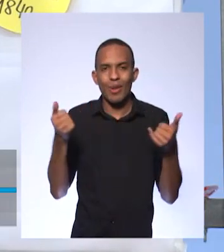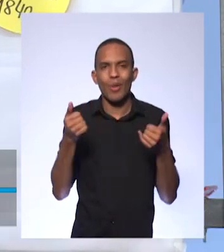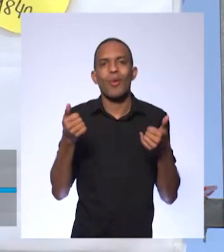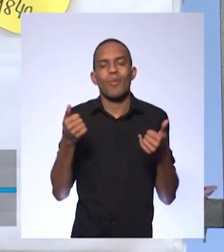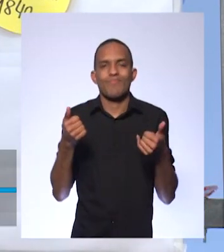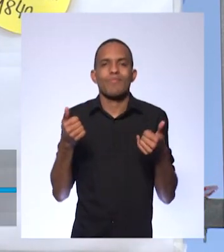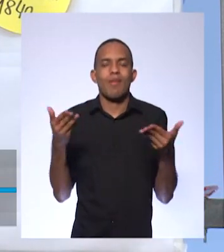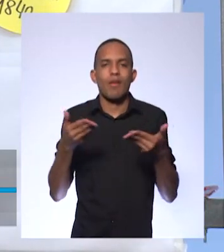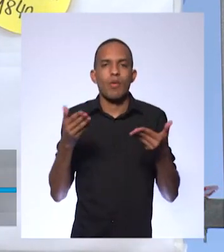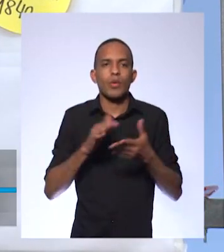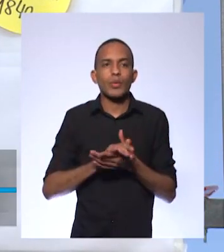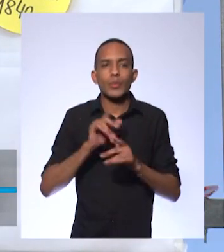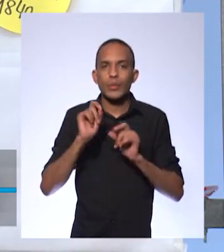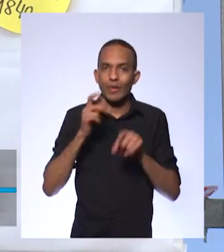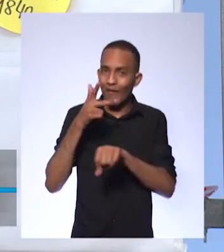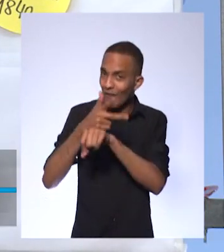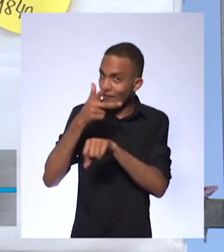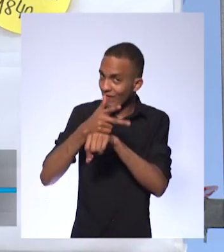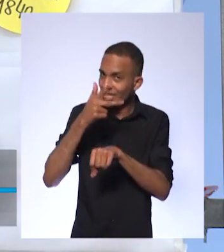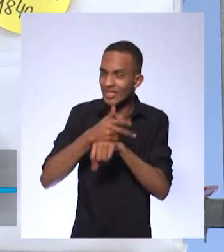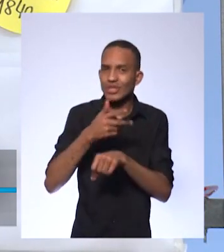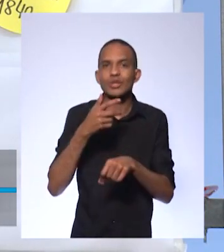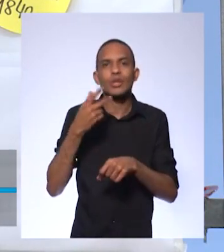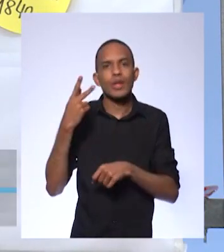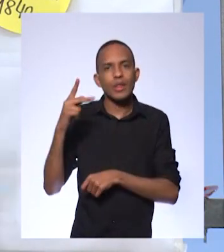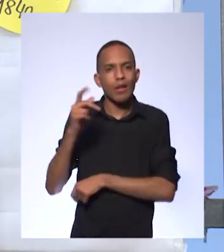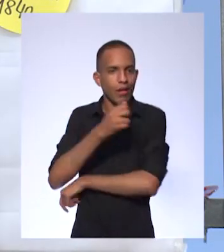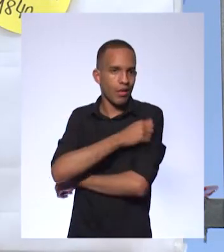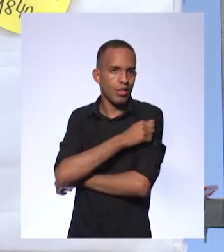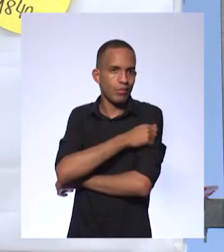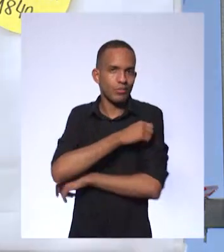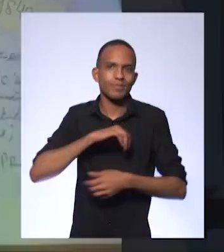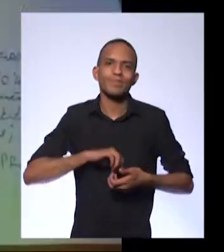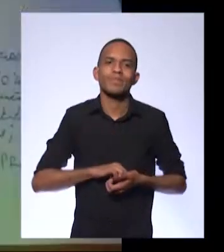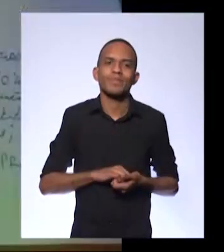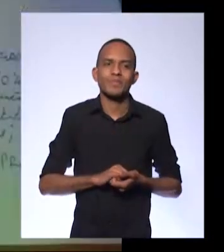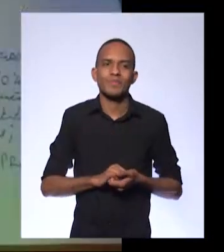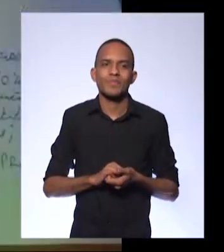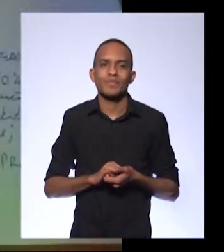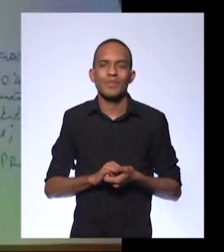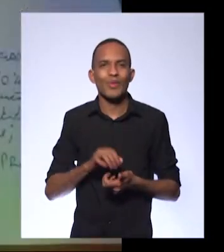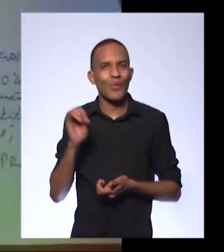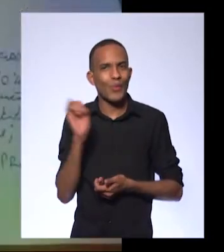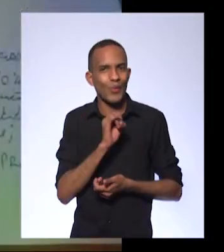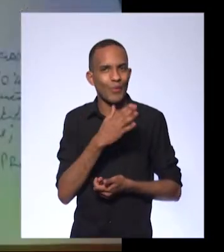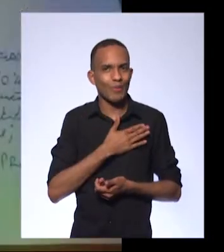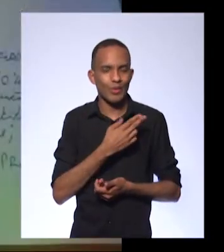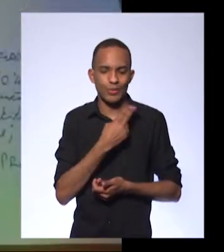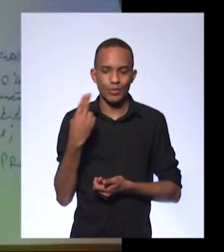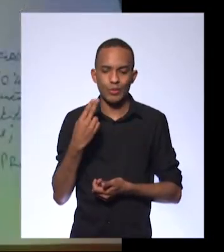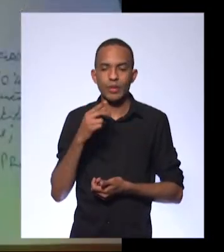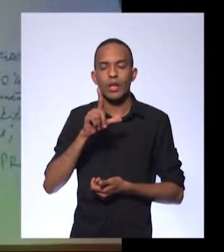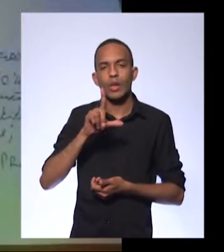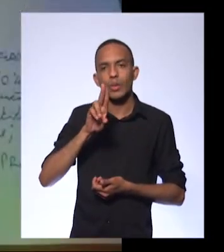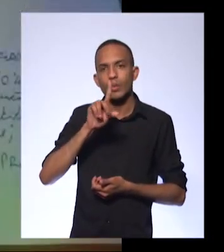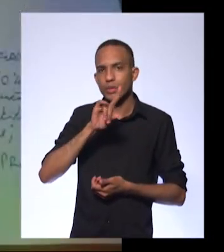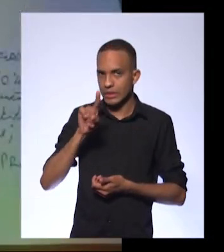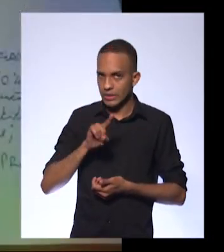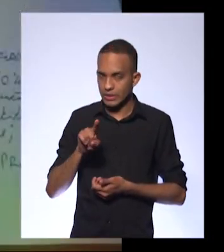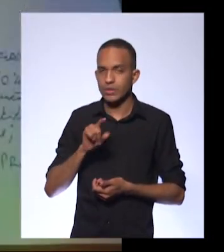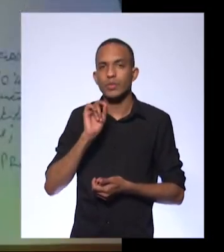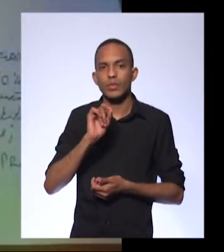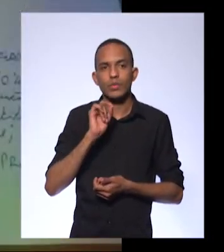aula, e é um vídeo, né, de uma estudante. Vou colocar para vocês. Olá, meu nome é Luiz Antônio Pimenta Marchiori,